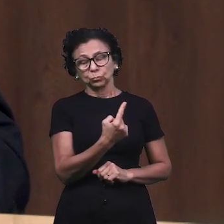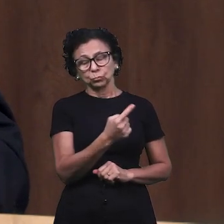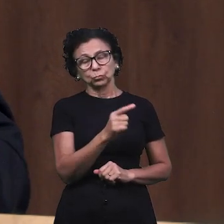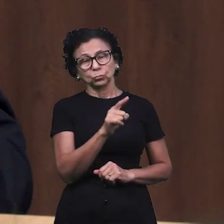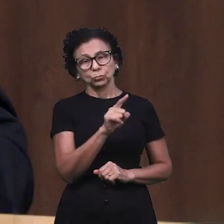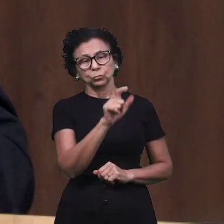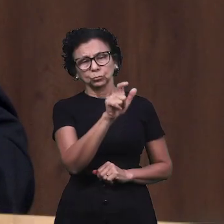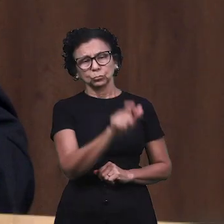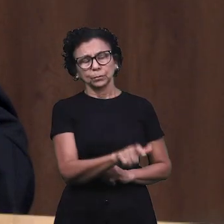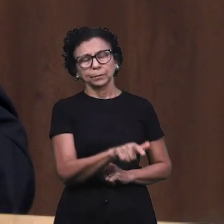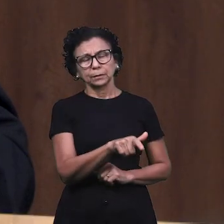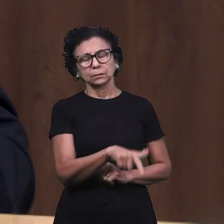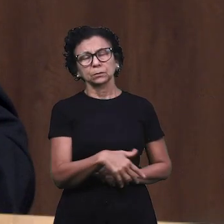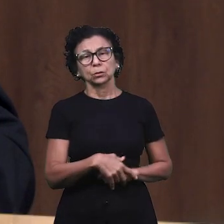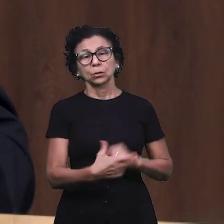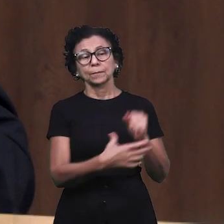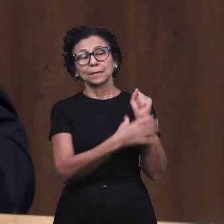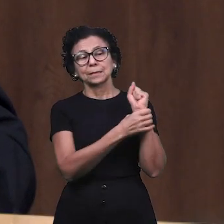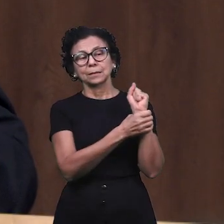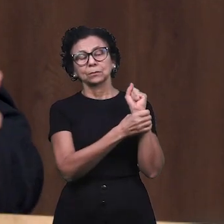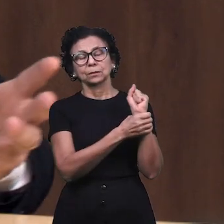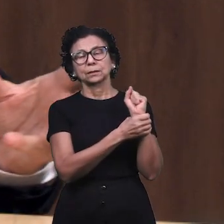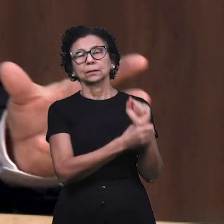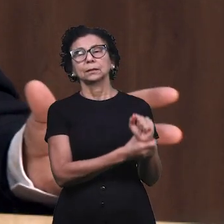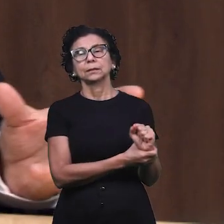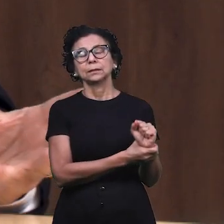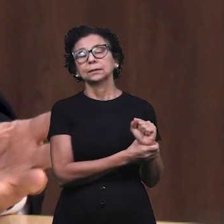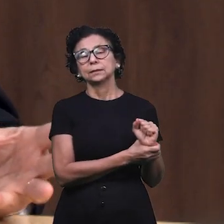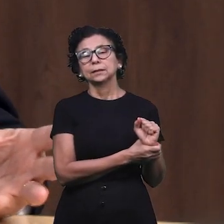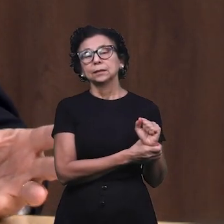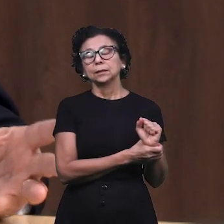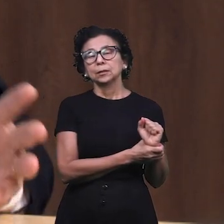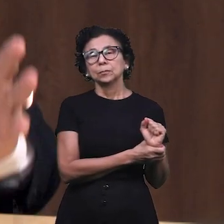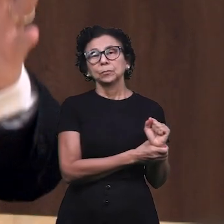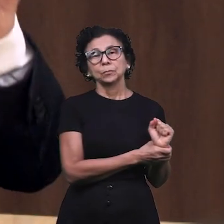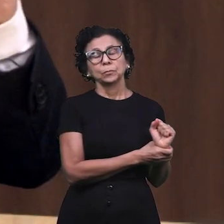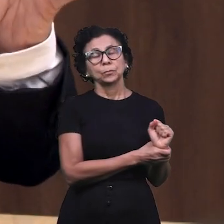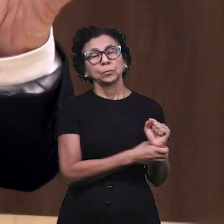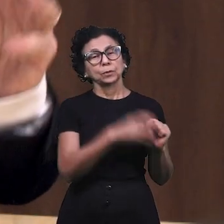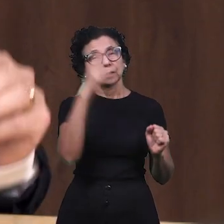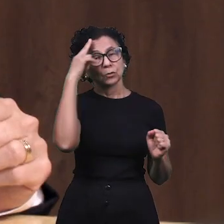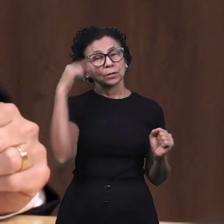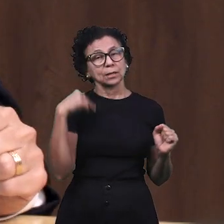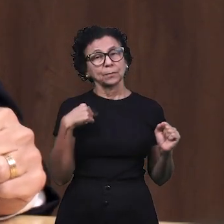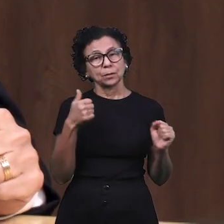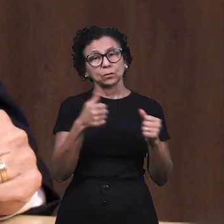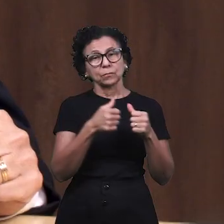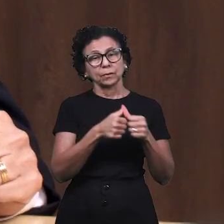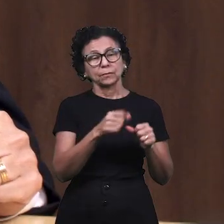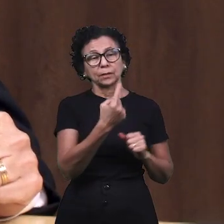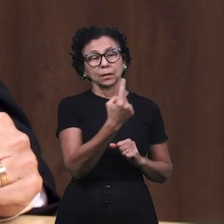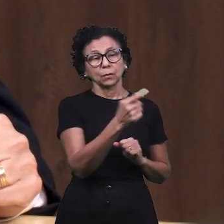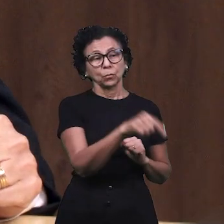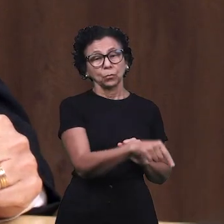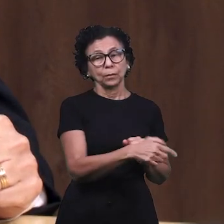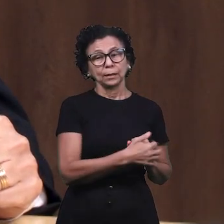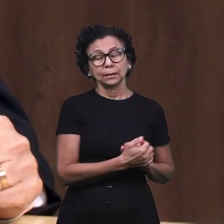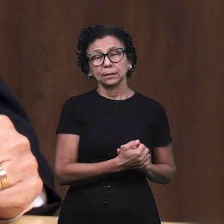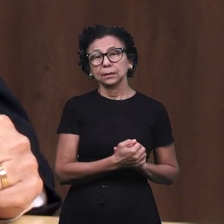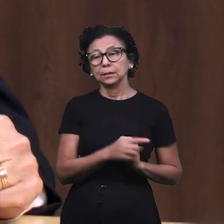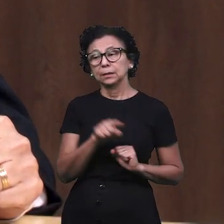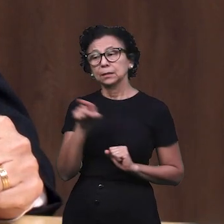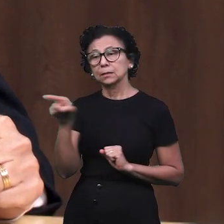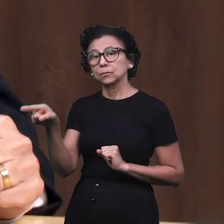iriam trazer junto com eles Benjamim. Então, Simeão ficou como garantia, como um